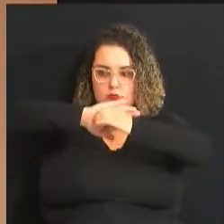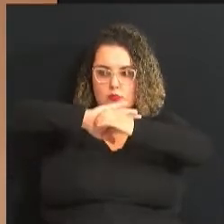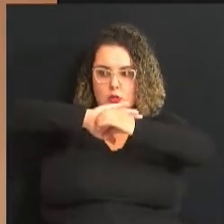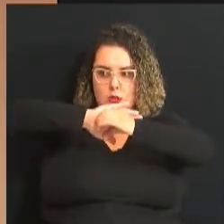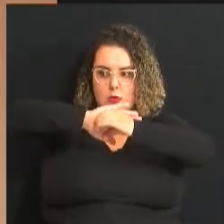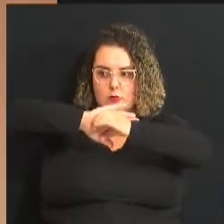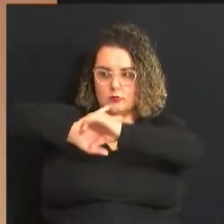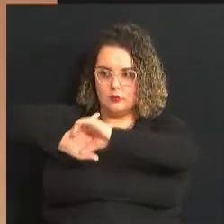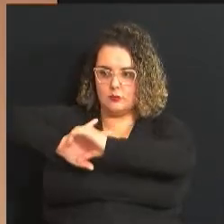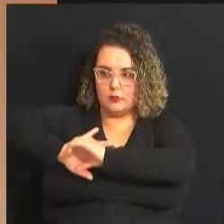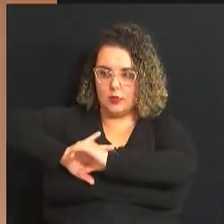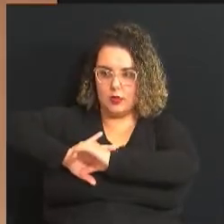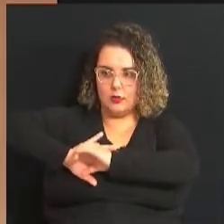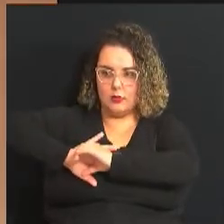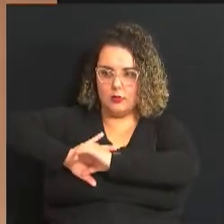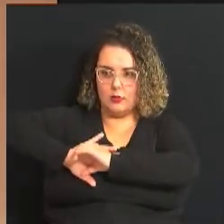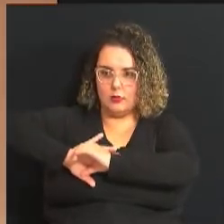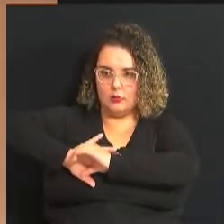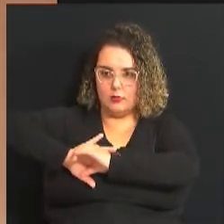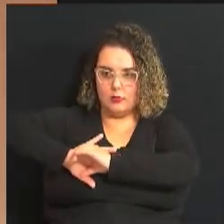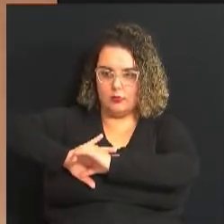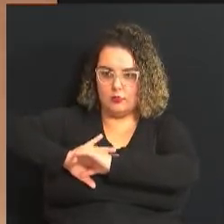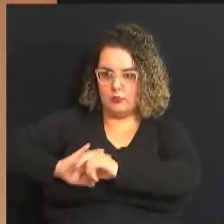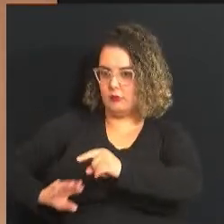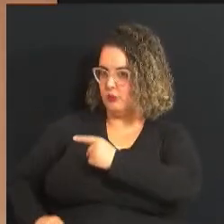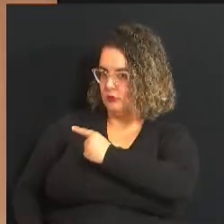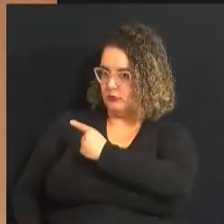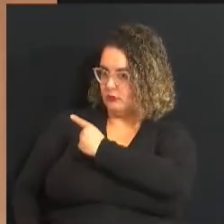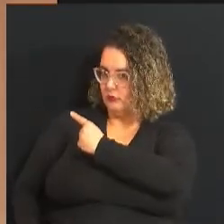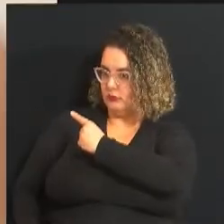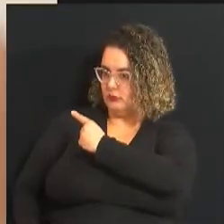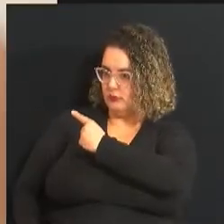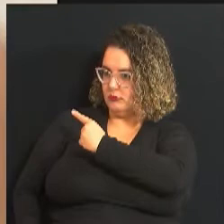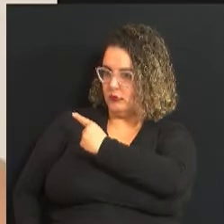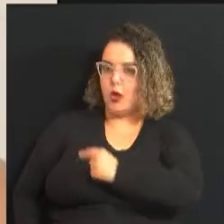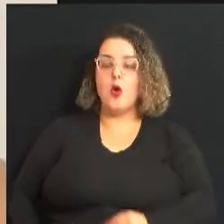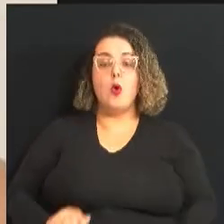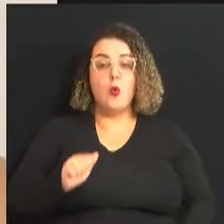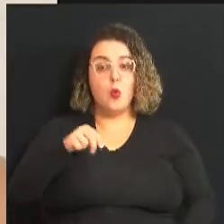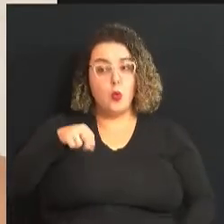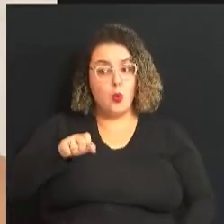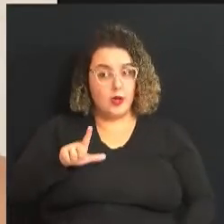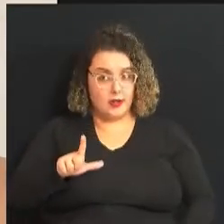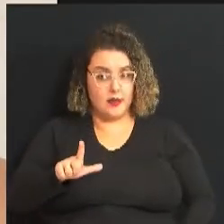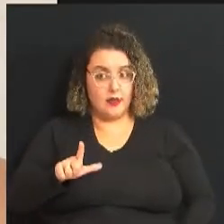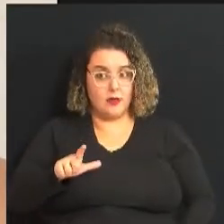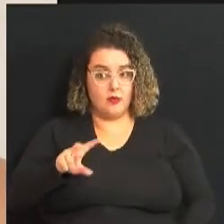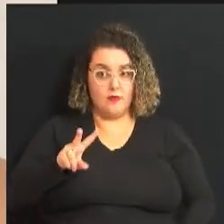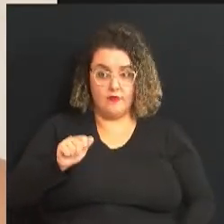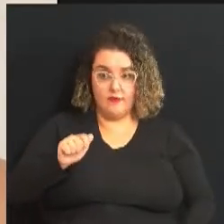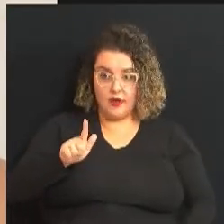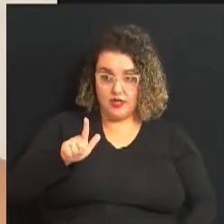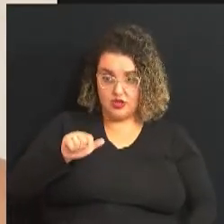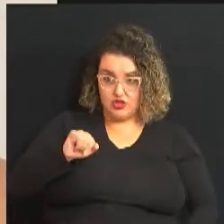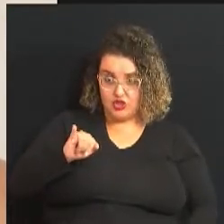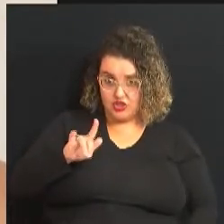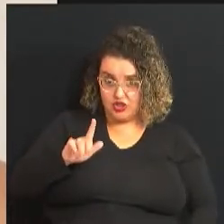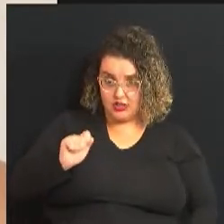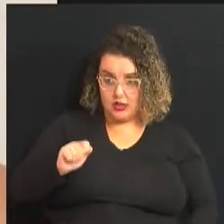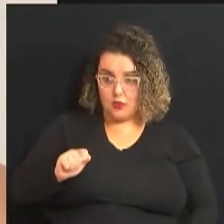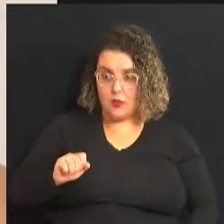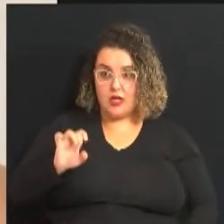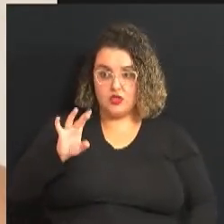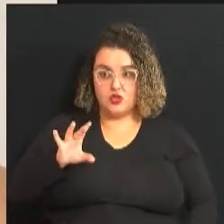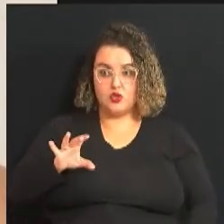e o círculo é tampado. O anel vaginal, não. O anel vaginal é só o círculo. E o anel,